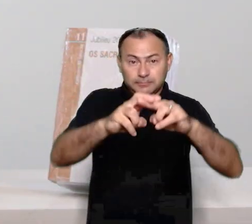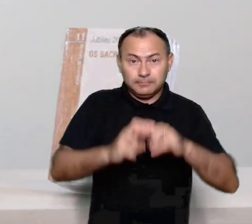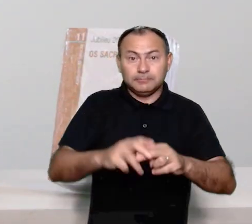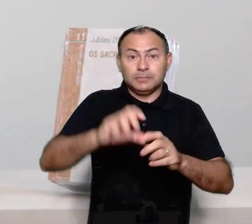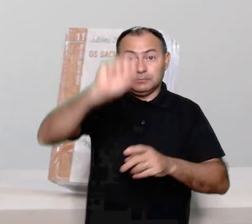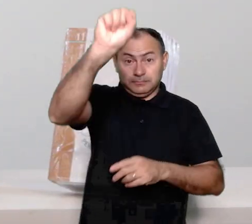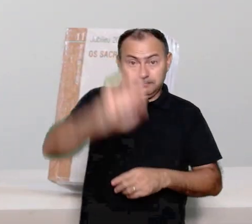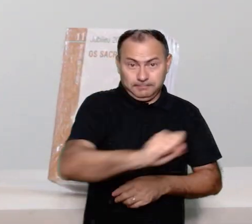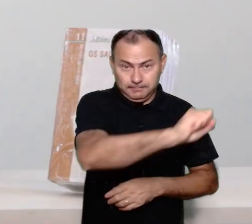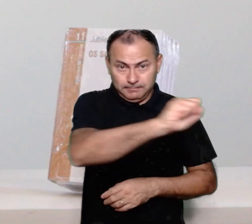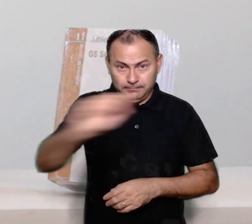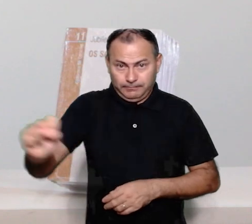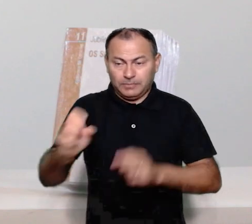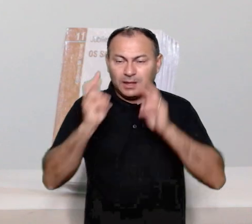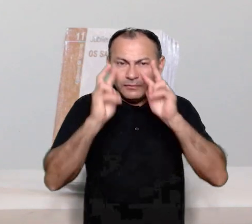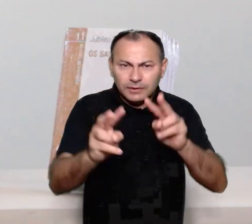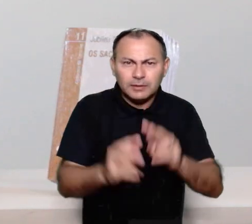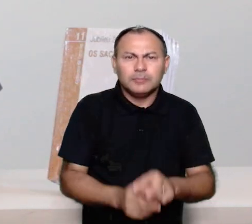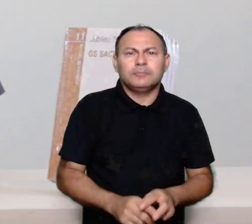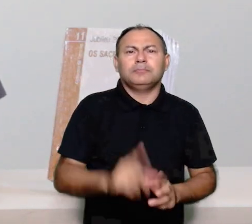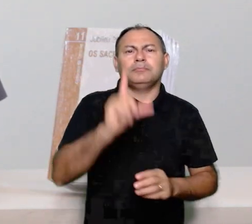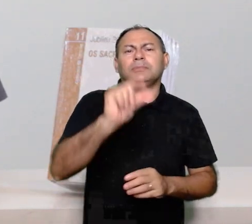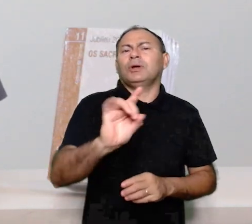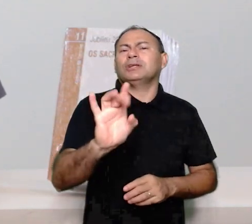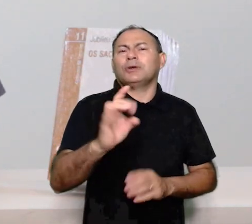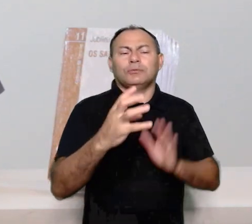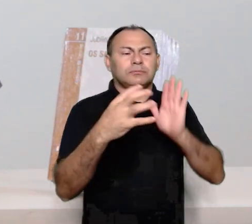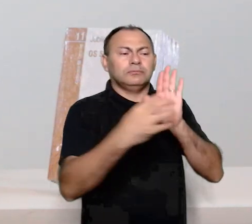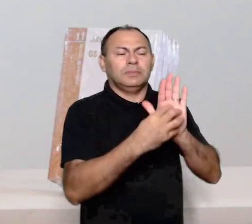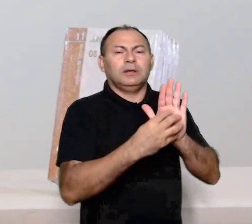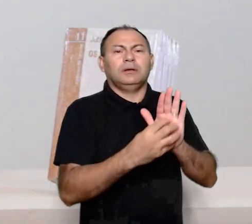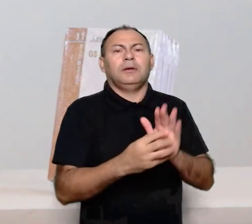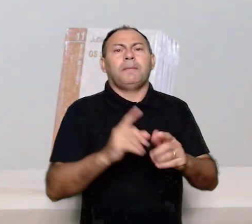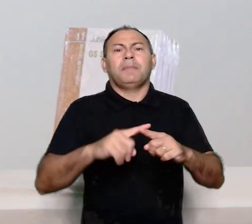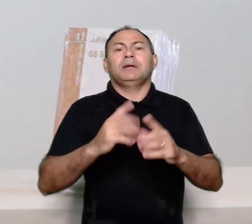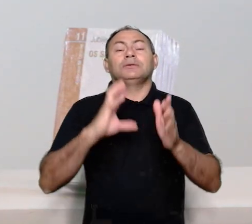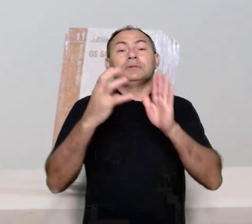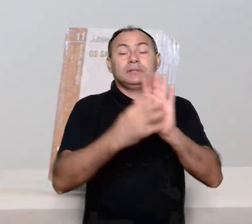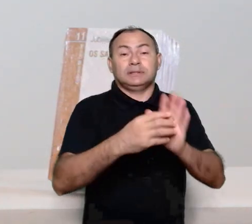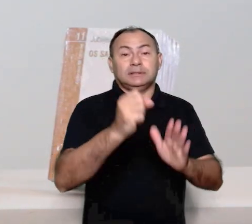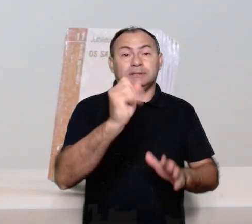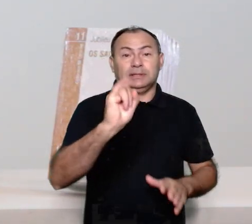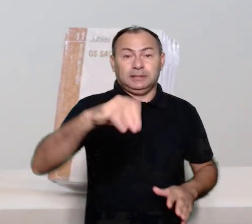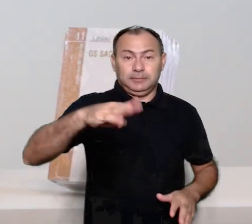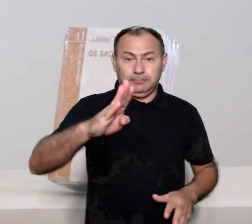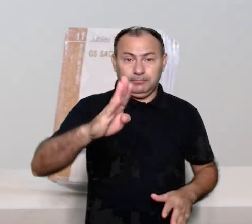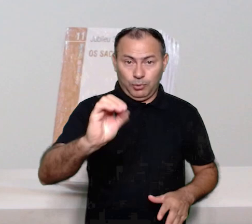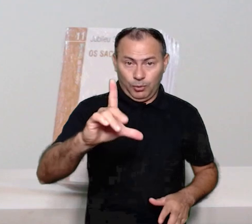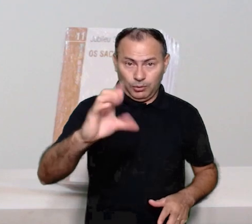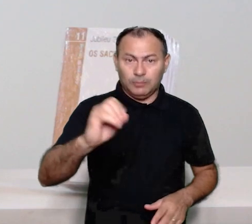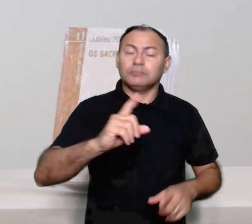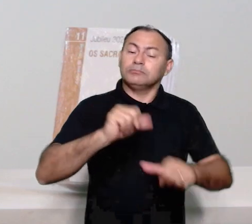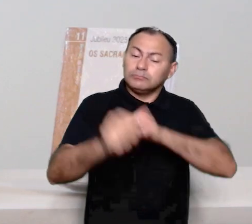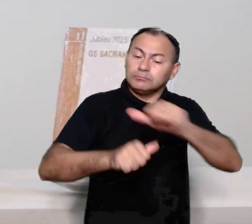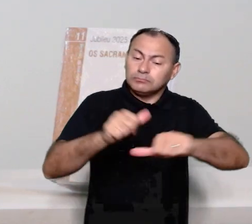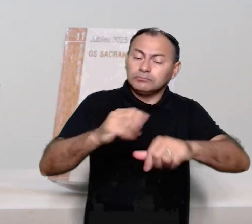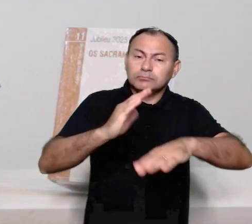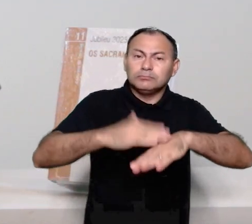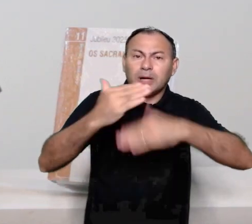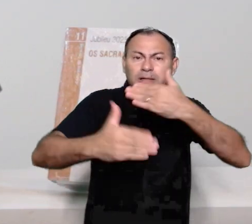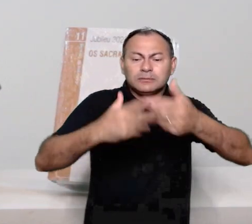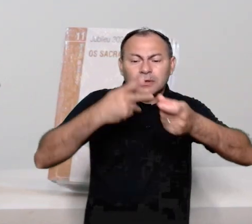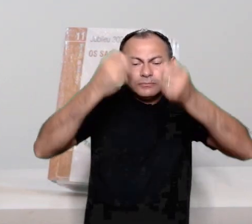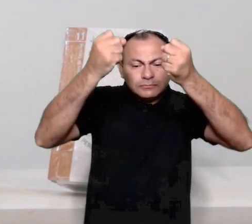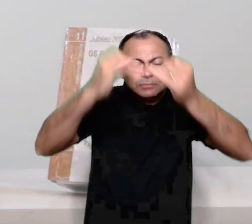isso, o sacramento será visto menos como um sinal e menos como um símbolo, para tratar-se mais